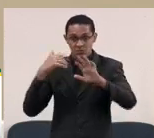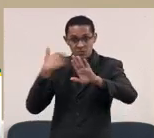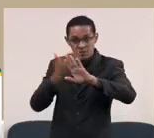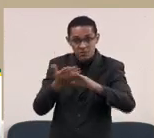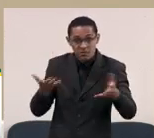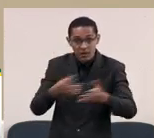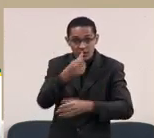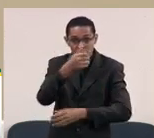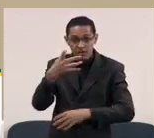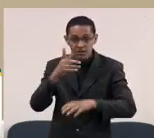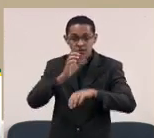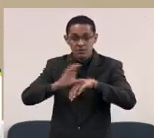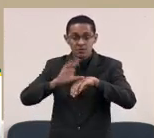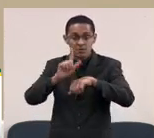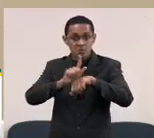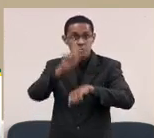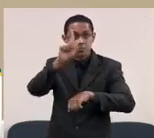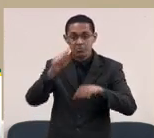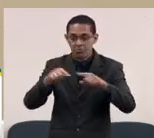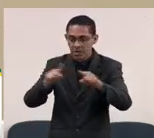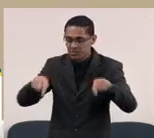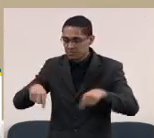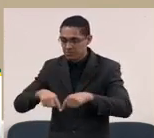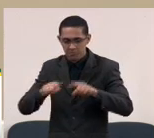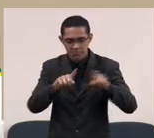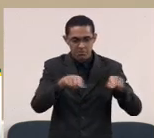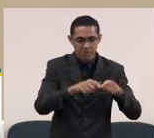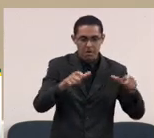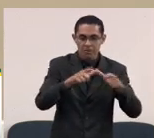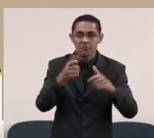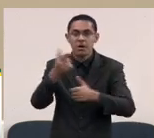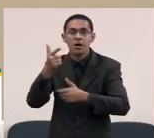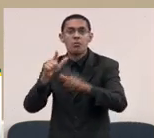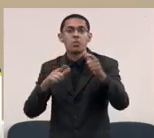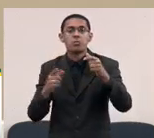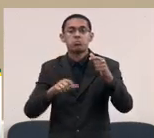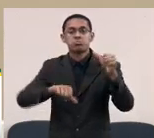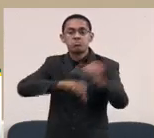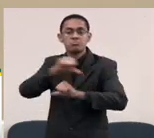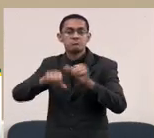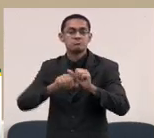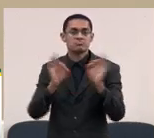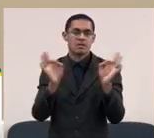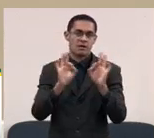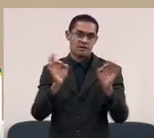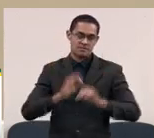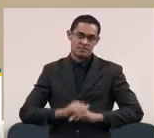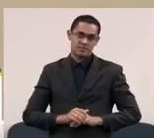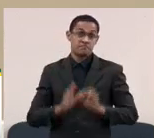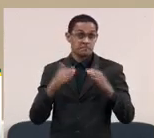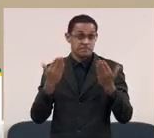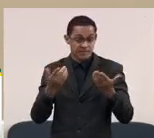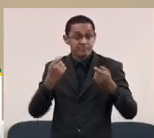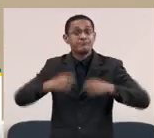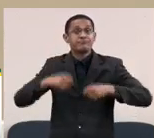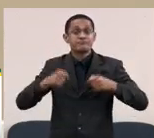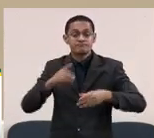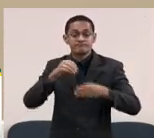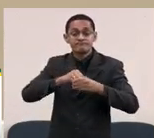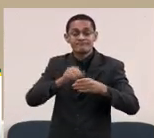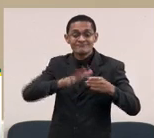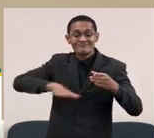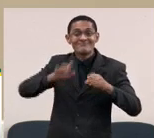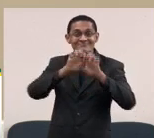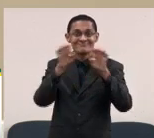sem ampliação de uma sala sequer. A necessidade de crescimento infraestrutural é